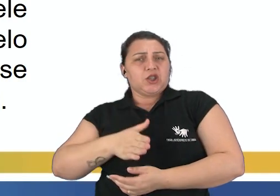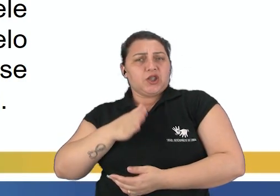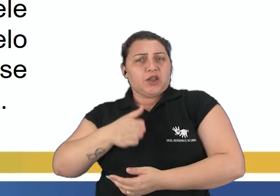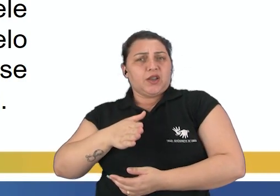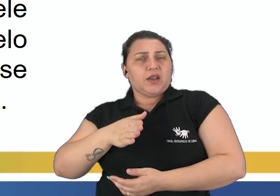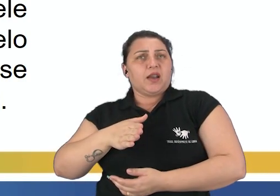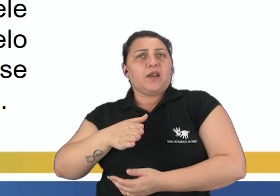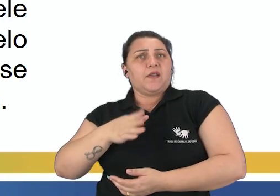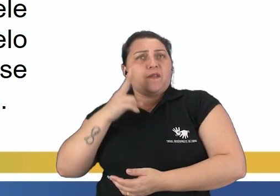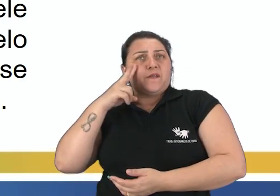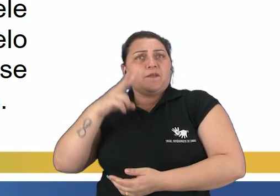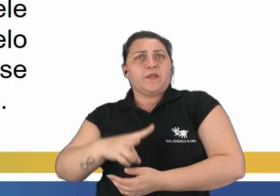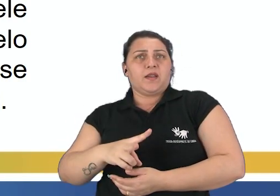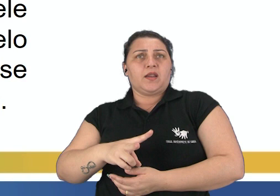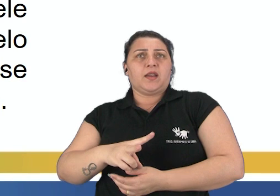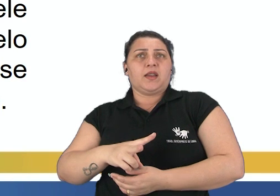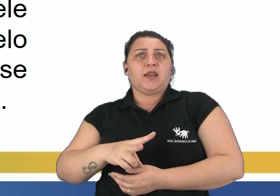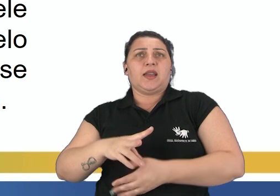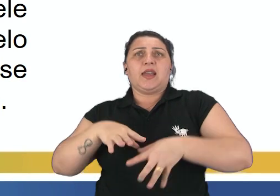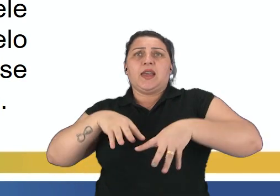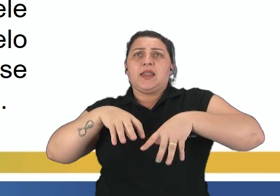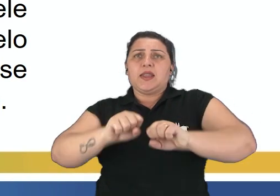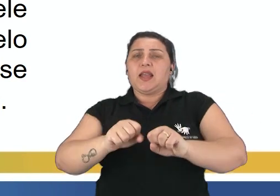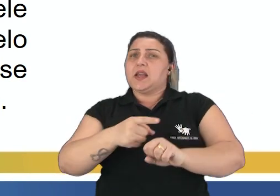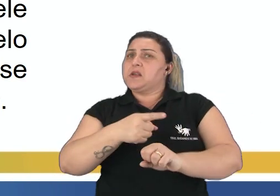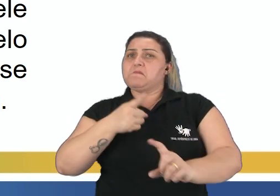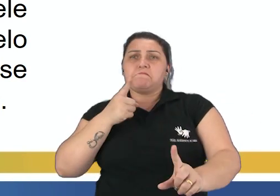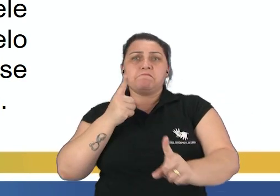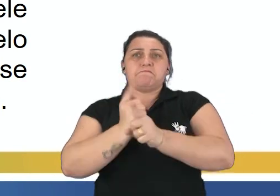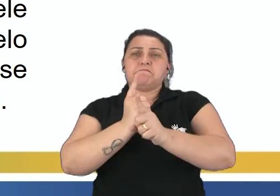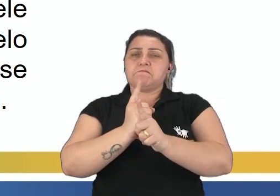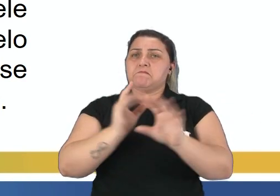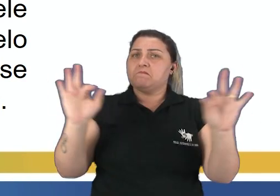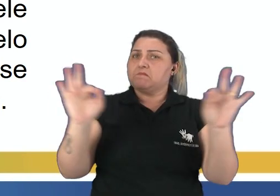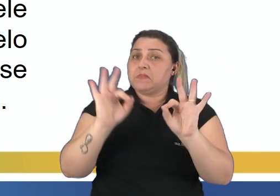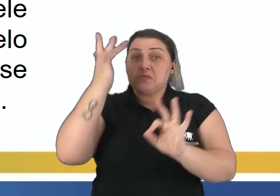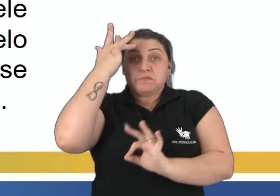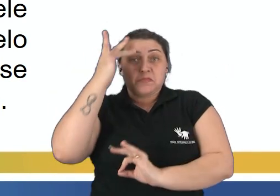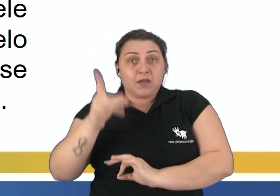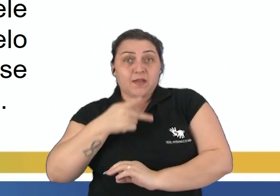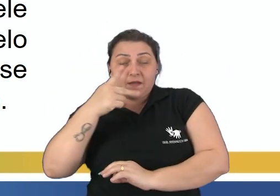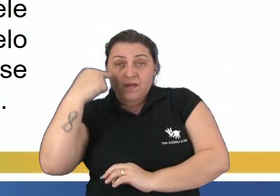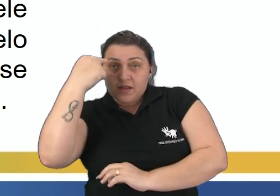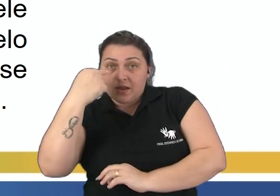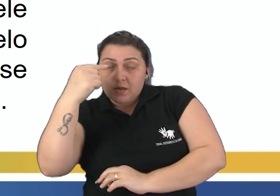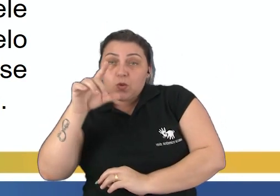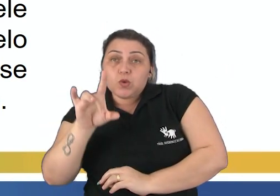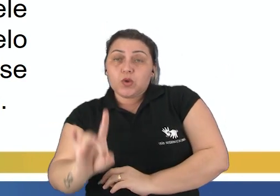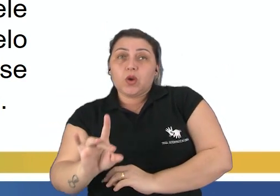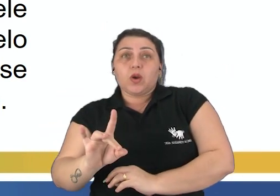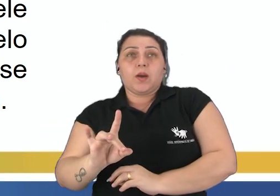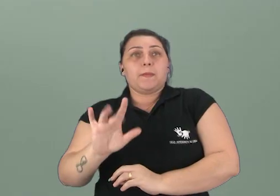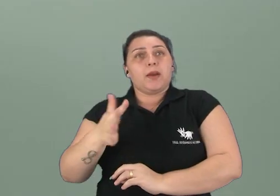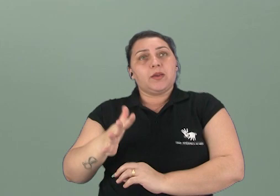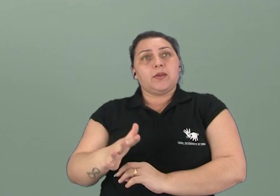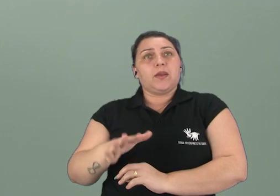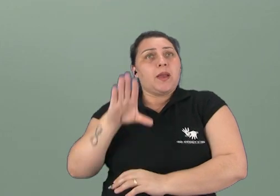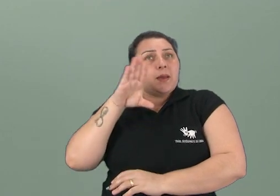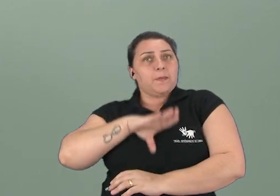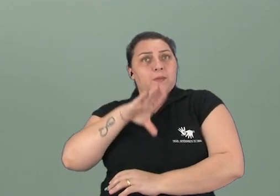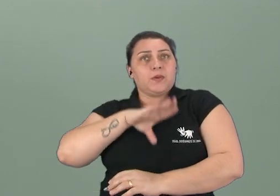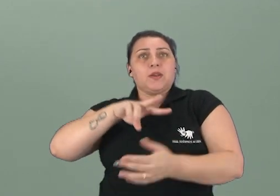ouviu falar no termo terras não descobertas? Eu não sei falar espanhol, tá, criança? Só mais ou menos